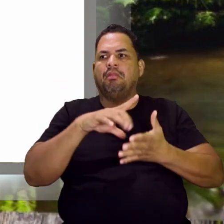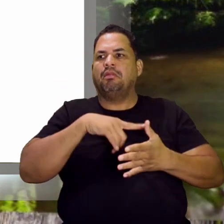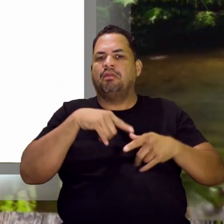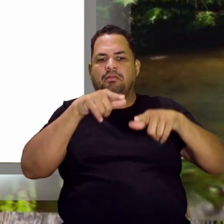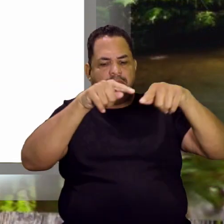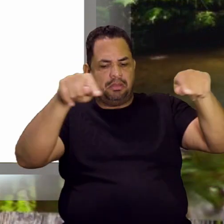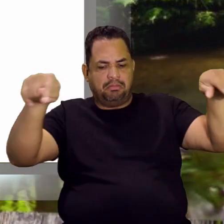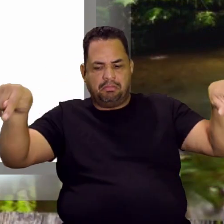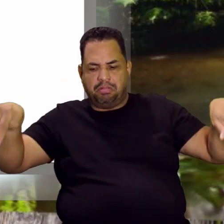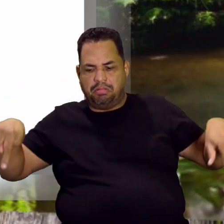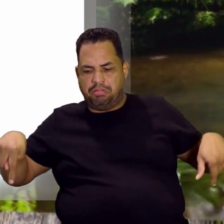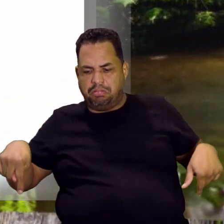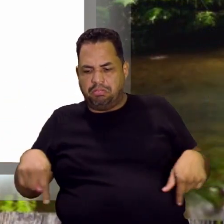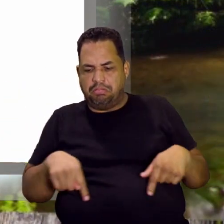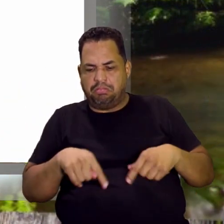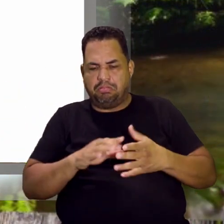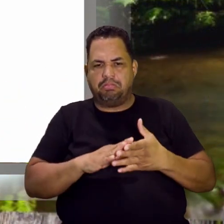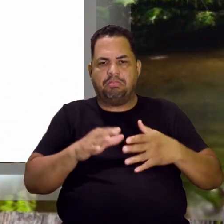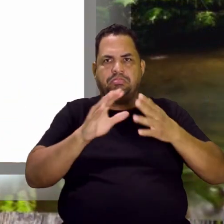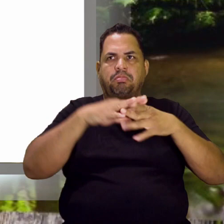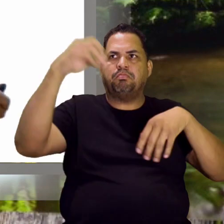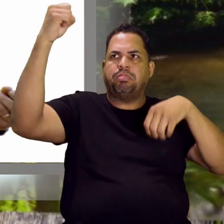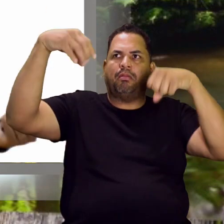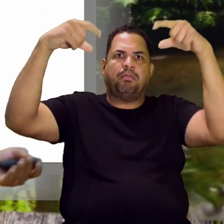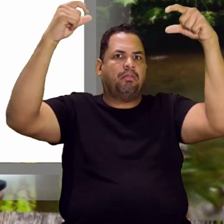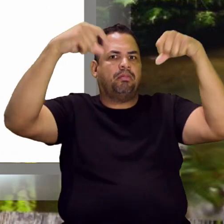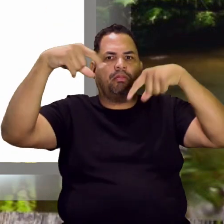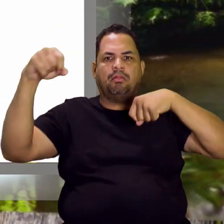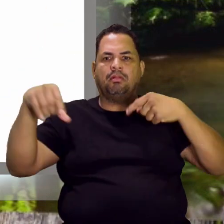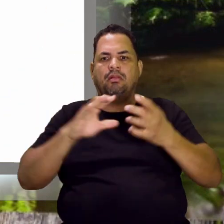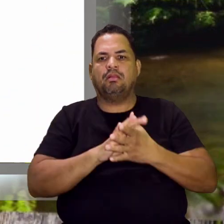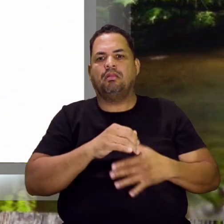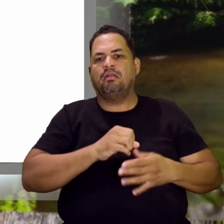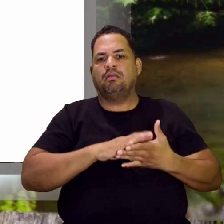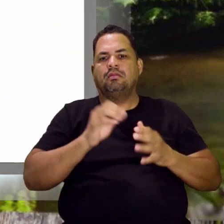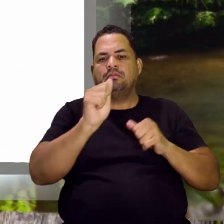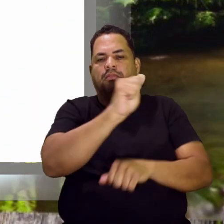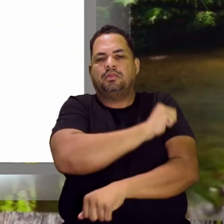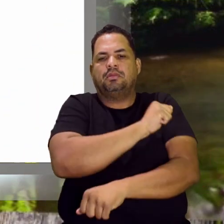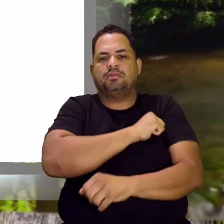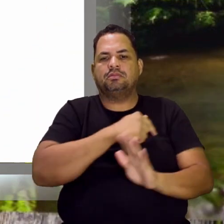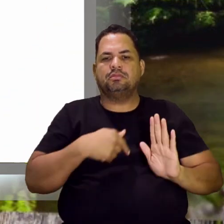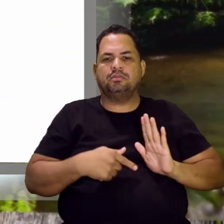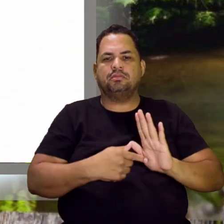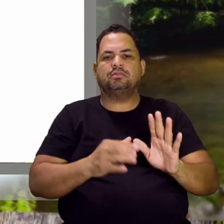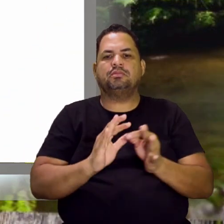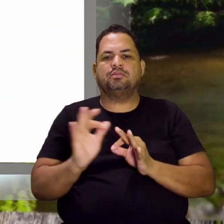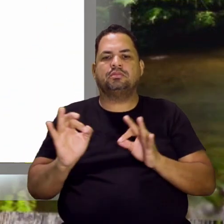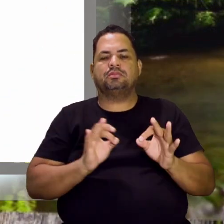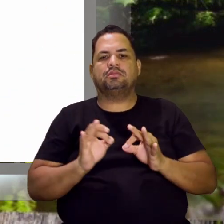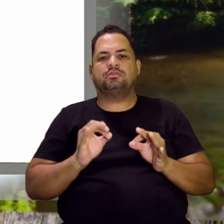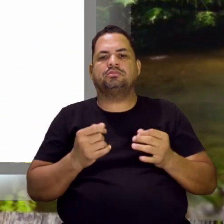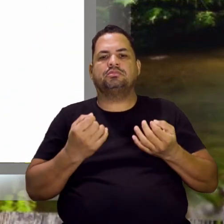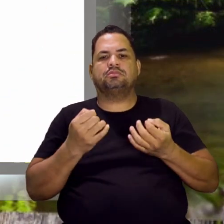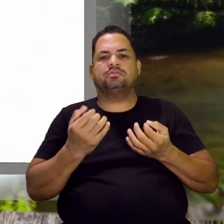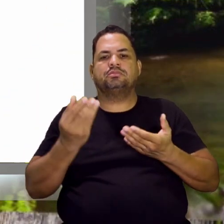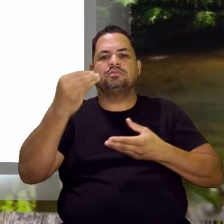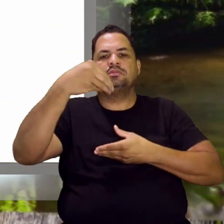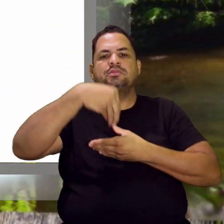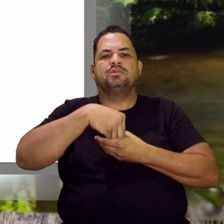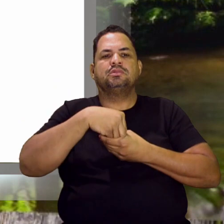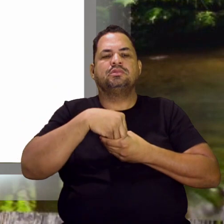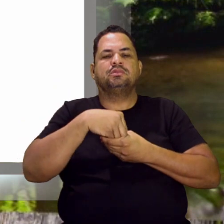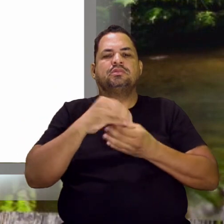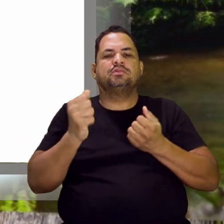na sala, né? um jogo de luz para os alunos se apresentarem. Não. Eu tenho que criar situações que caibam dentro